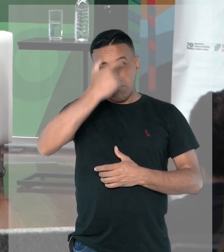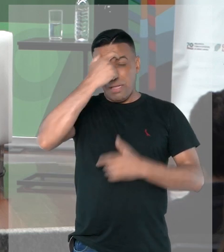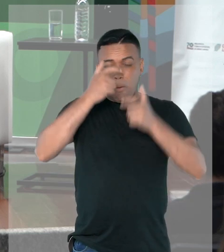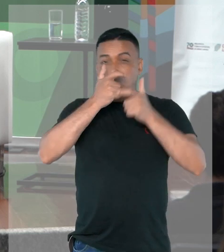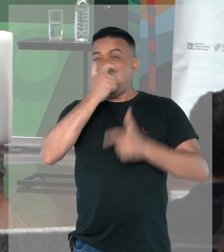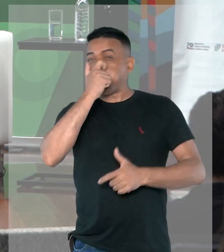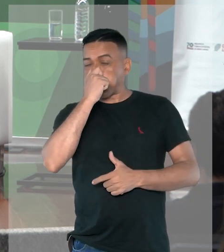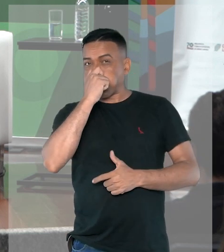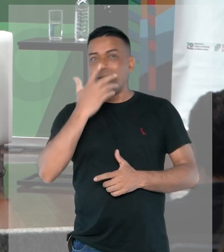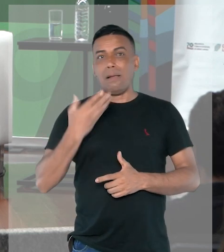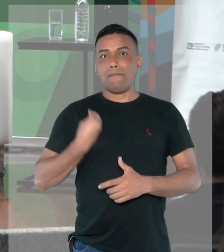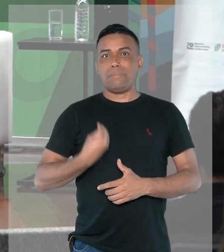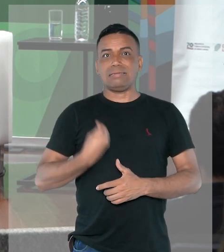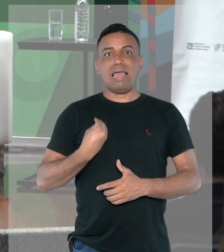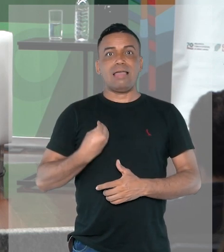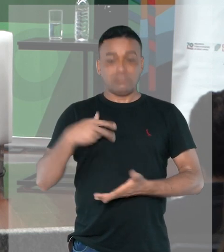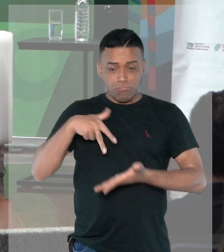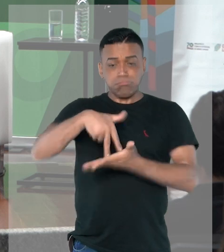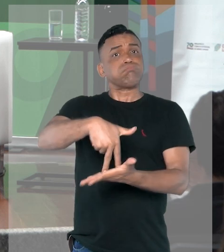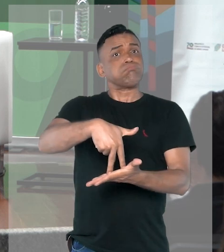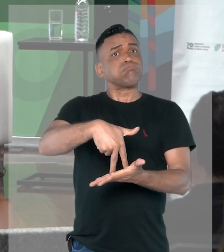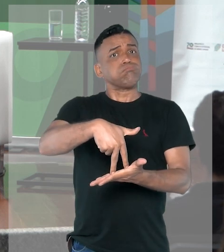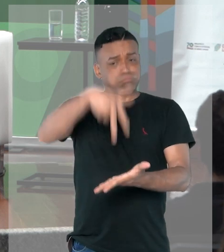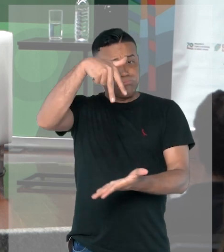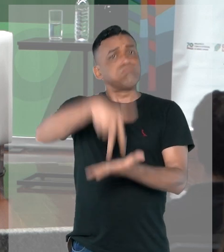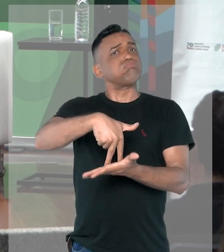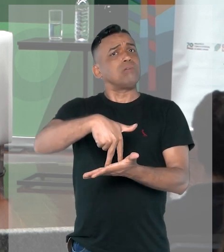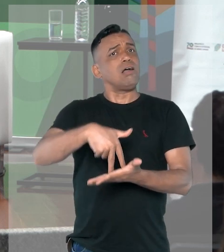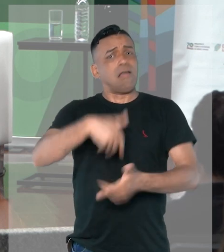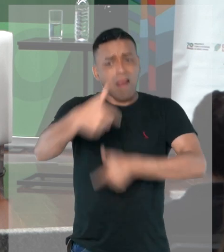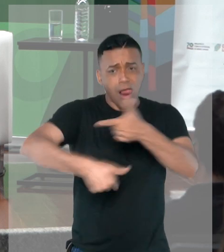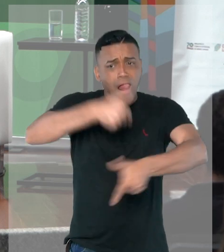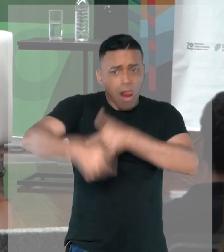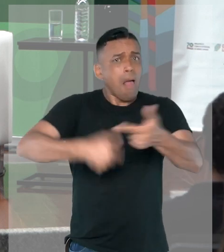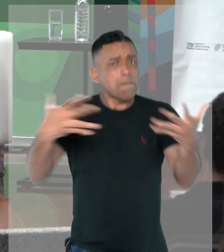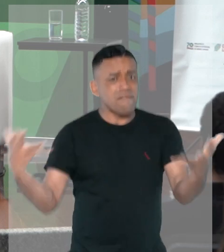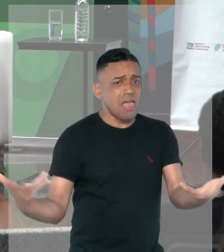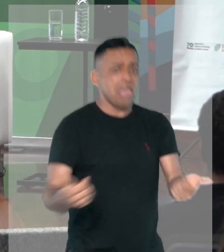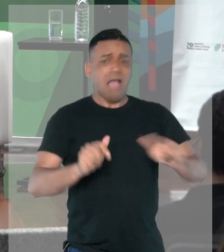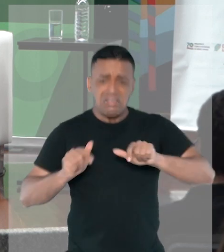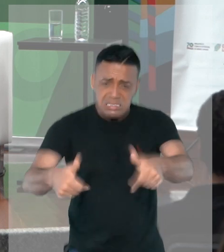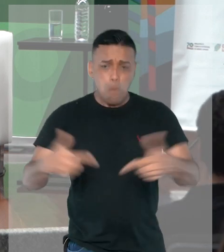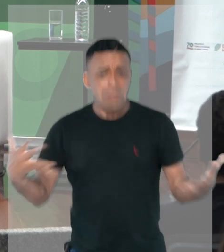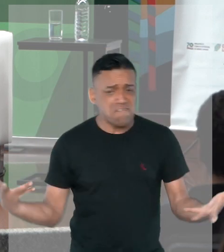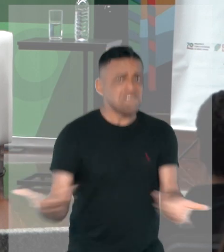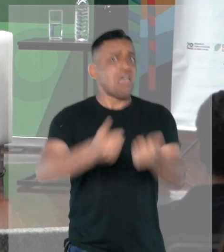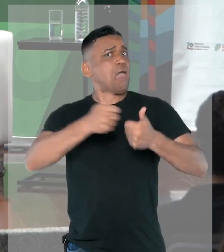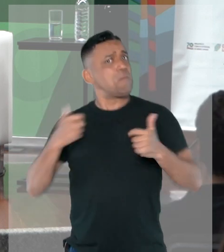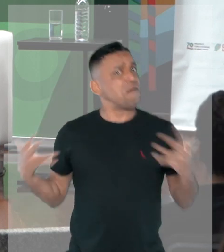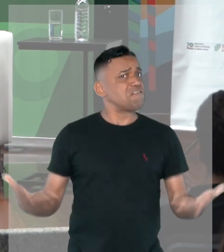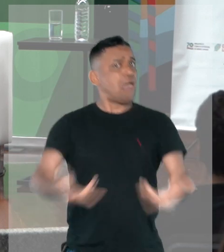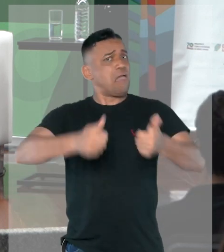está em presença pura. Você está completamente presente onde está e fazendo o seu melhor, sempre procurando a excelência com a